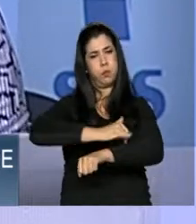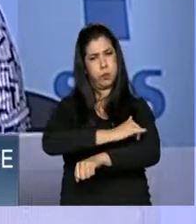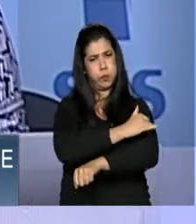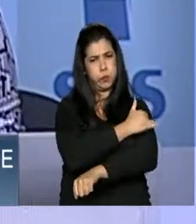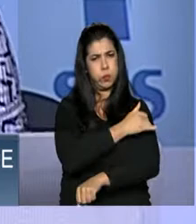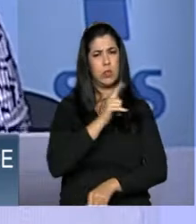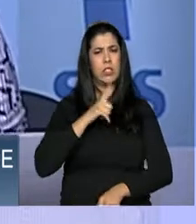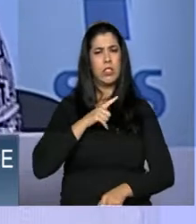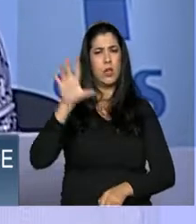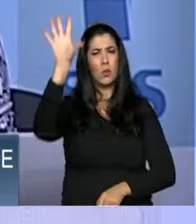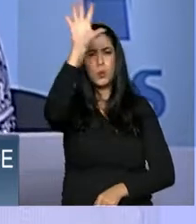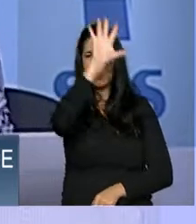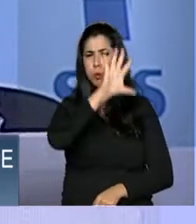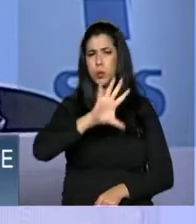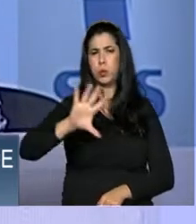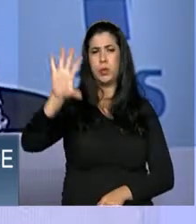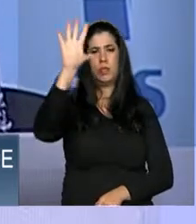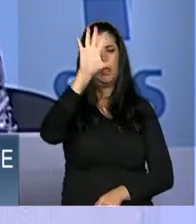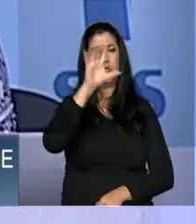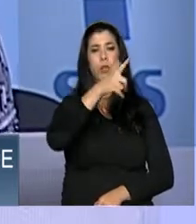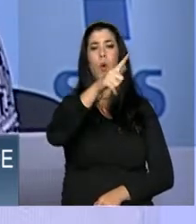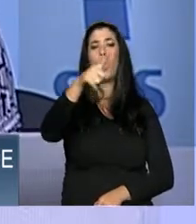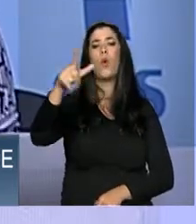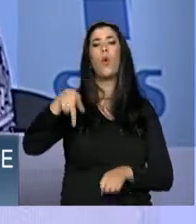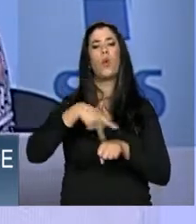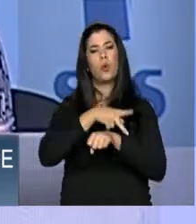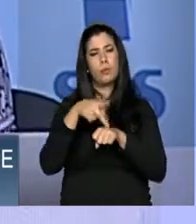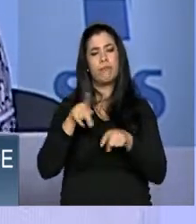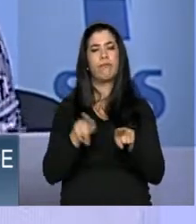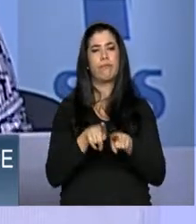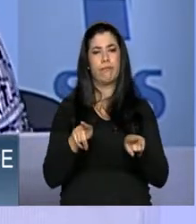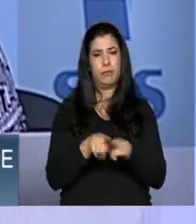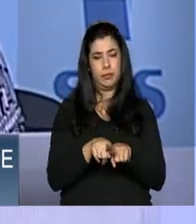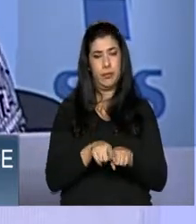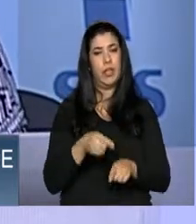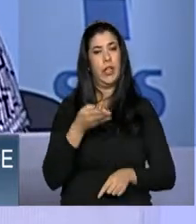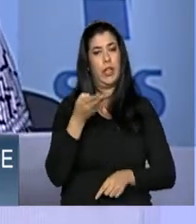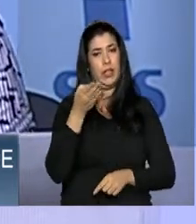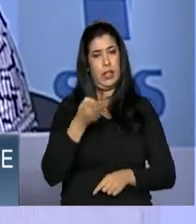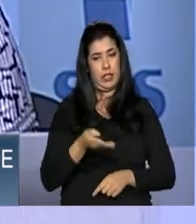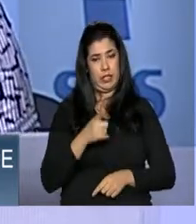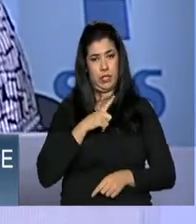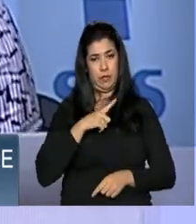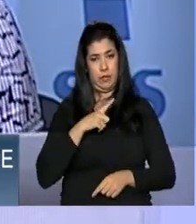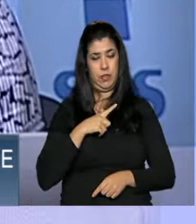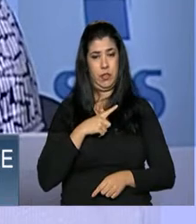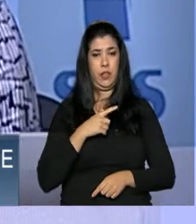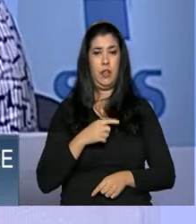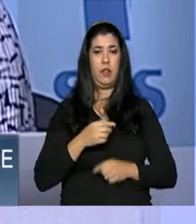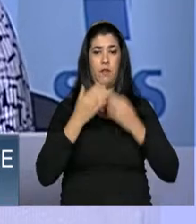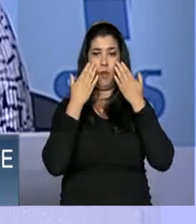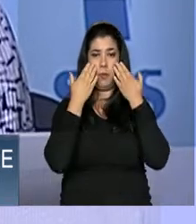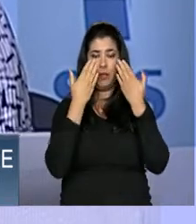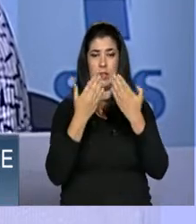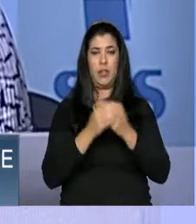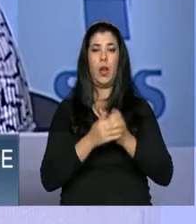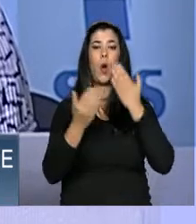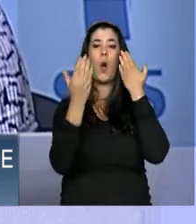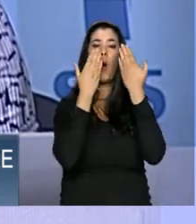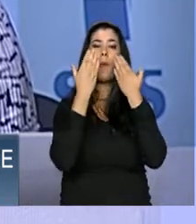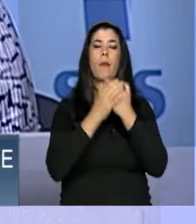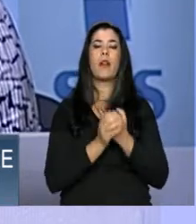sido generalizado para a maioria dos países do mundo. Aqui nós trouxemos uma comparação com os países, com o